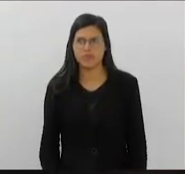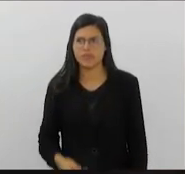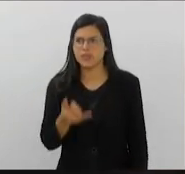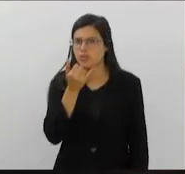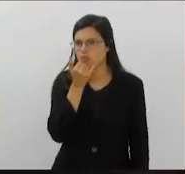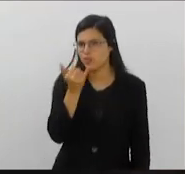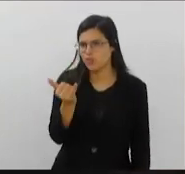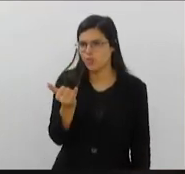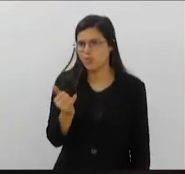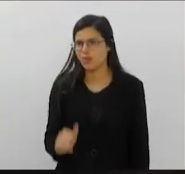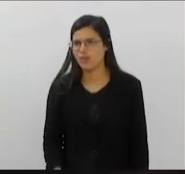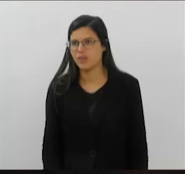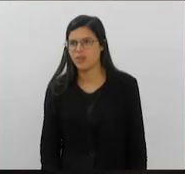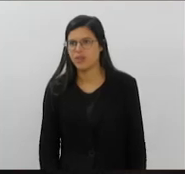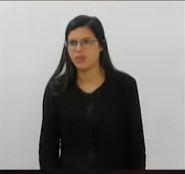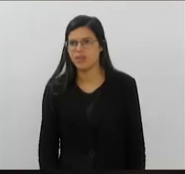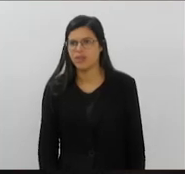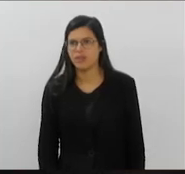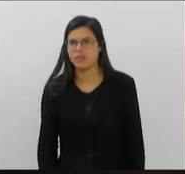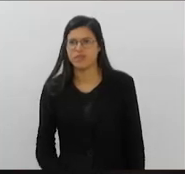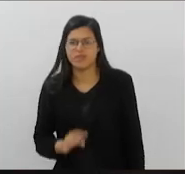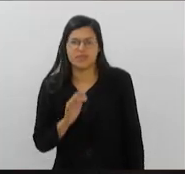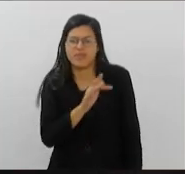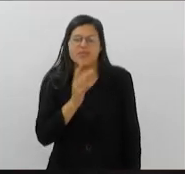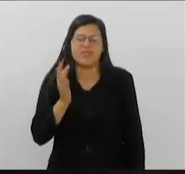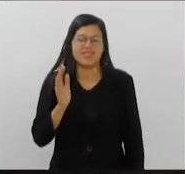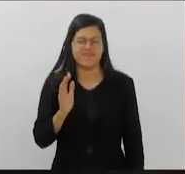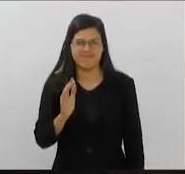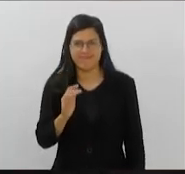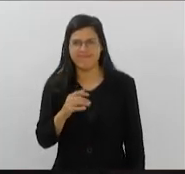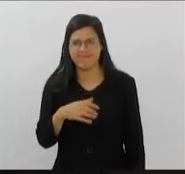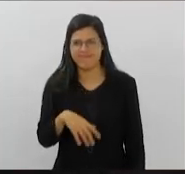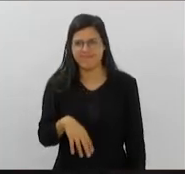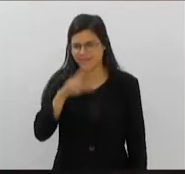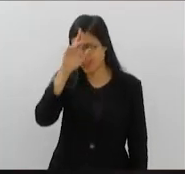desculpa, eu esbarrei aqui. Ah, tá bom.